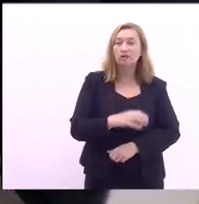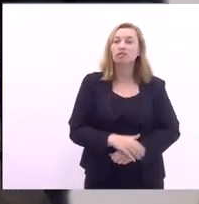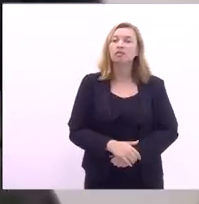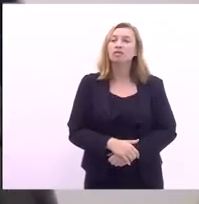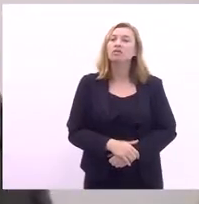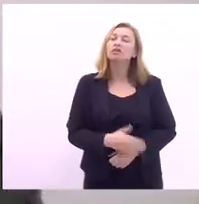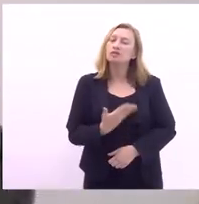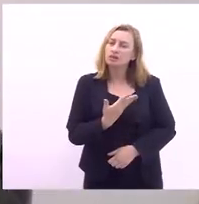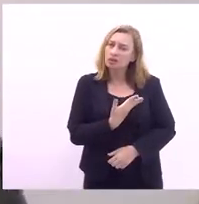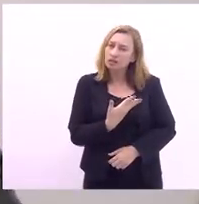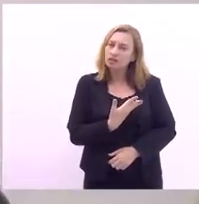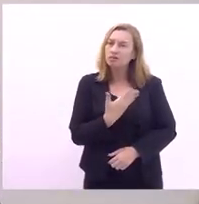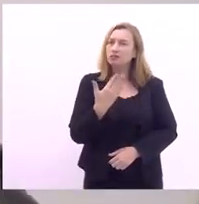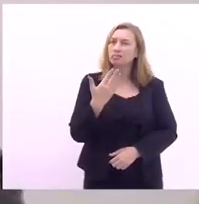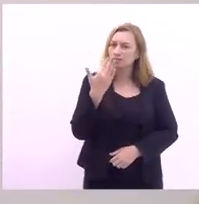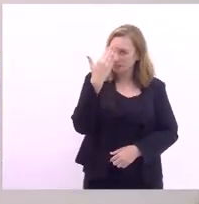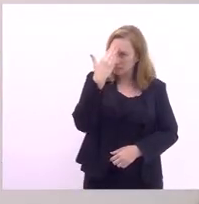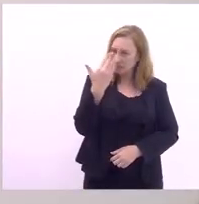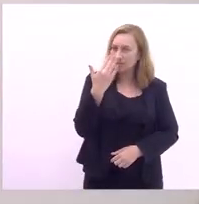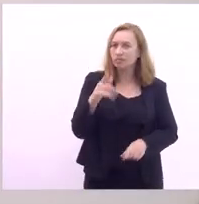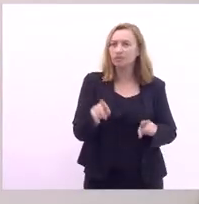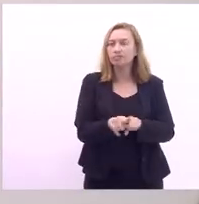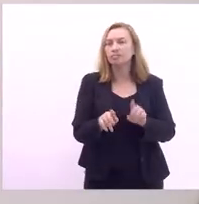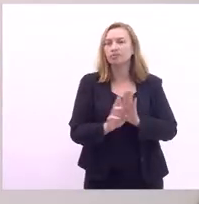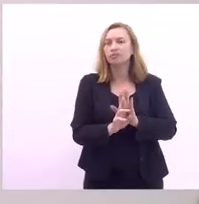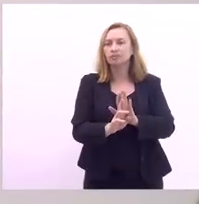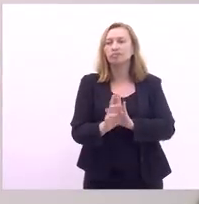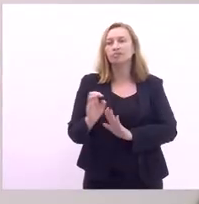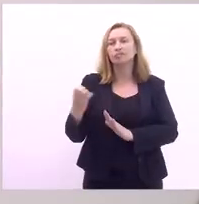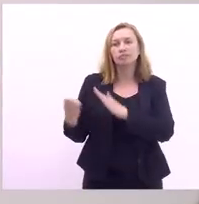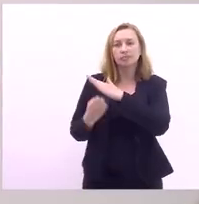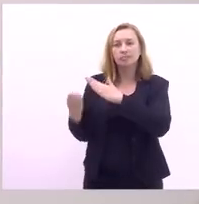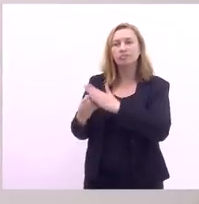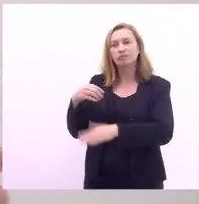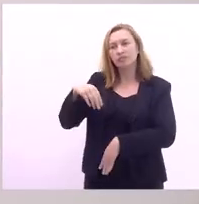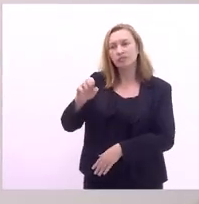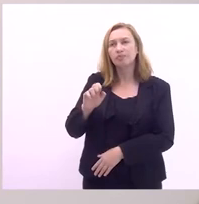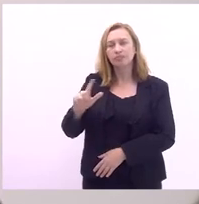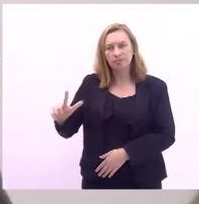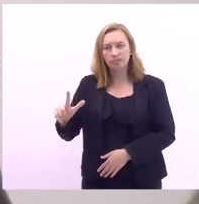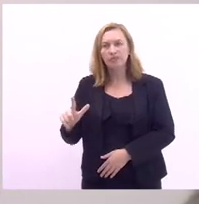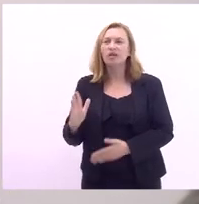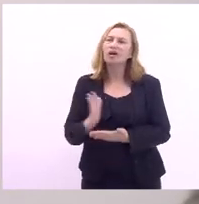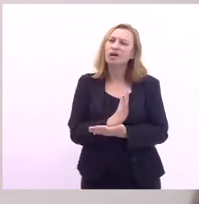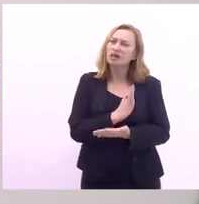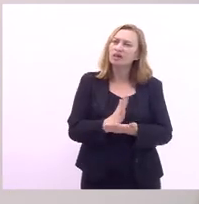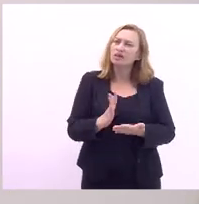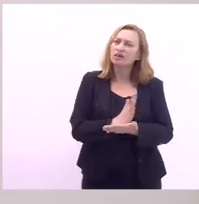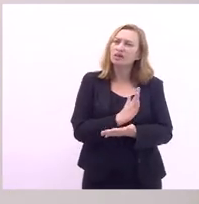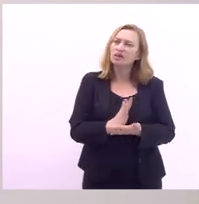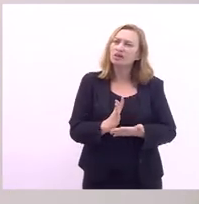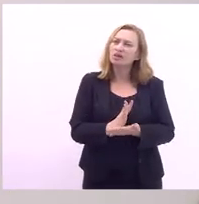E agradecer também a representação da Enel. Eu tenho que dizer isso, que às vezes,